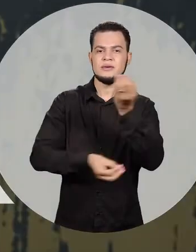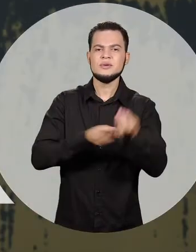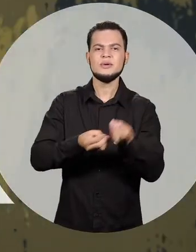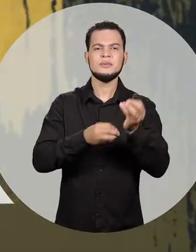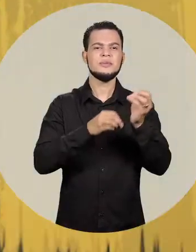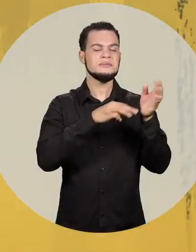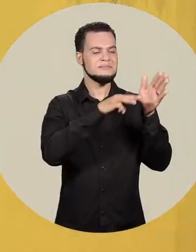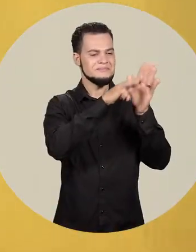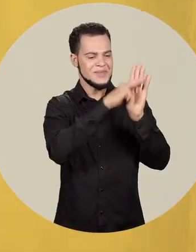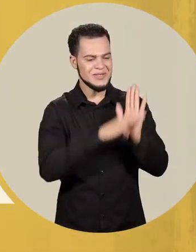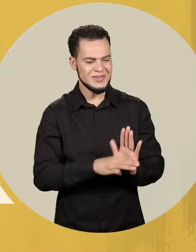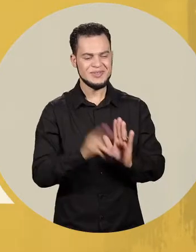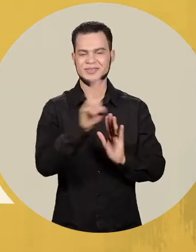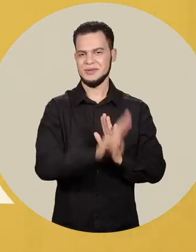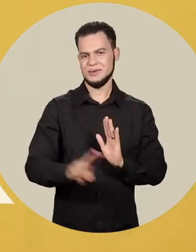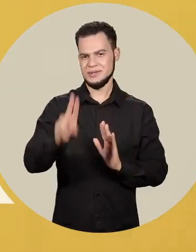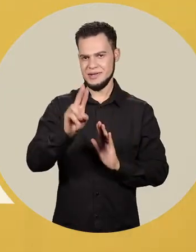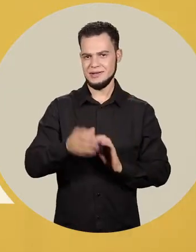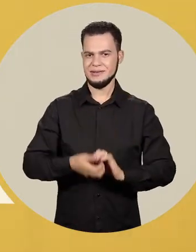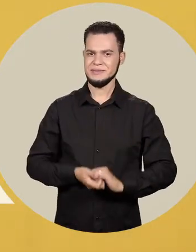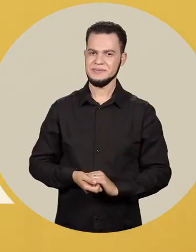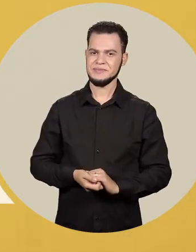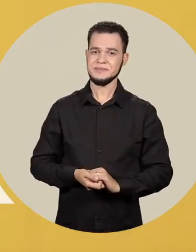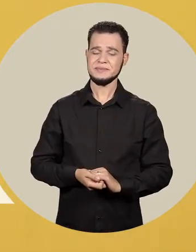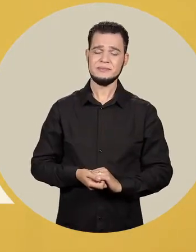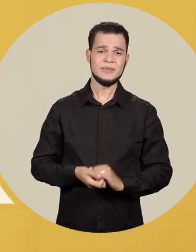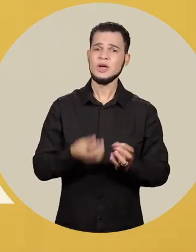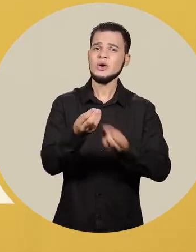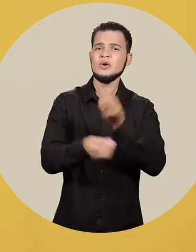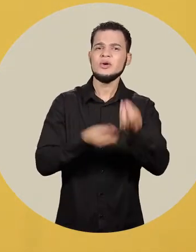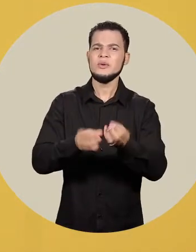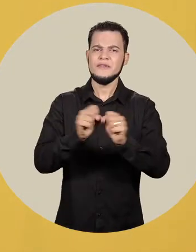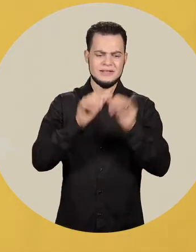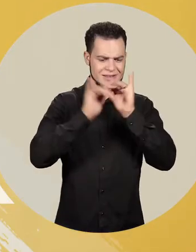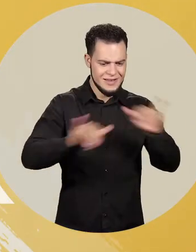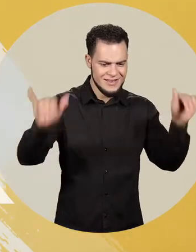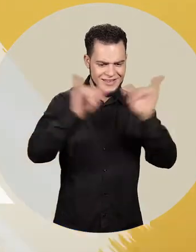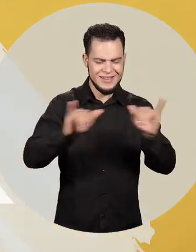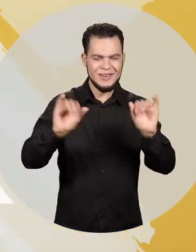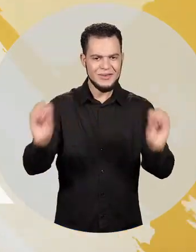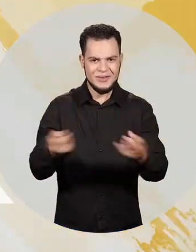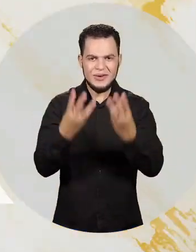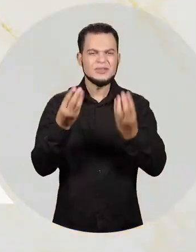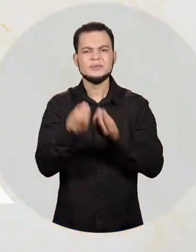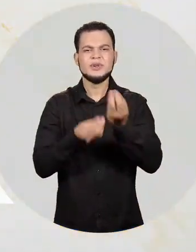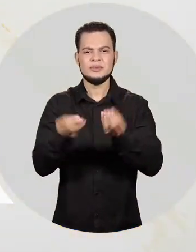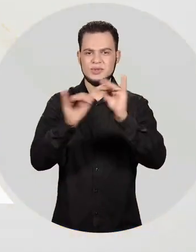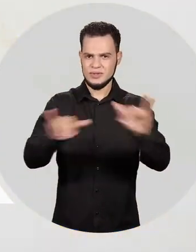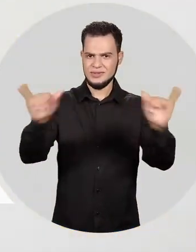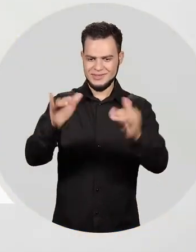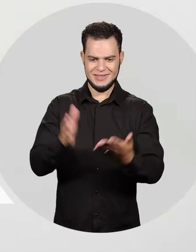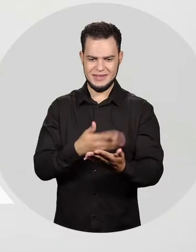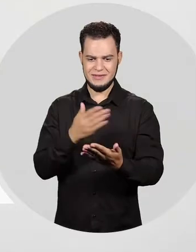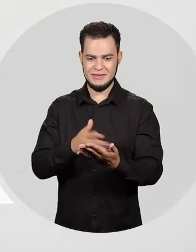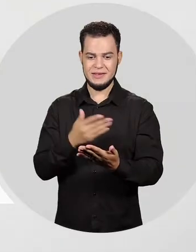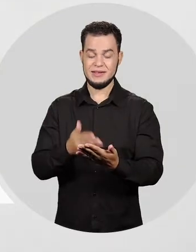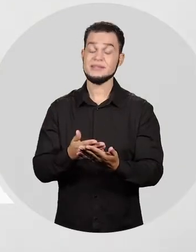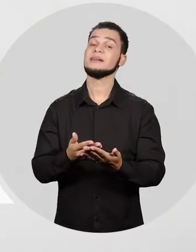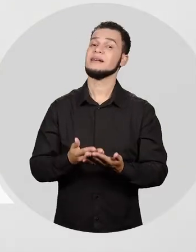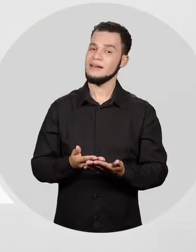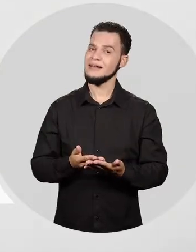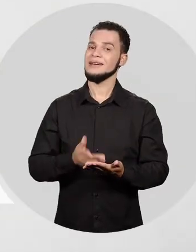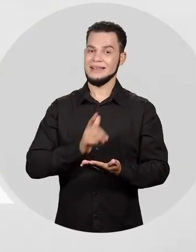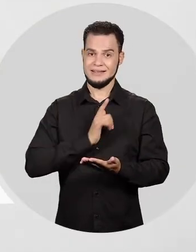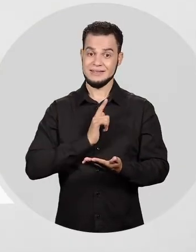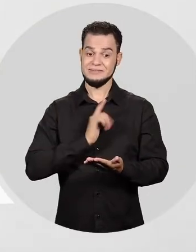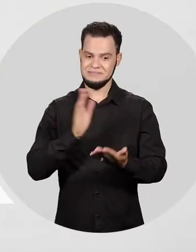no projeto. Workshop publicação da revista. Além da realização de workshop com o público-alvo